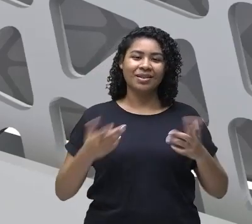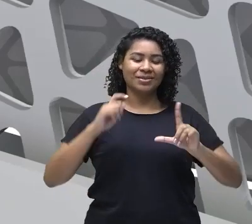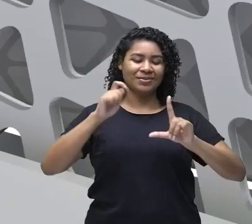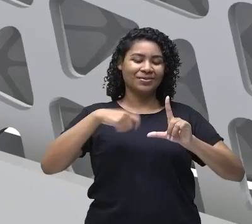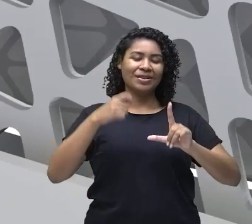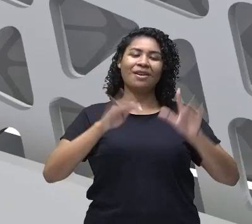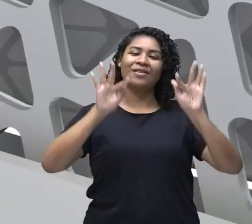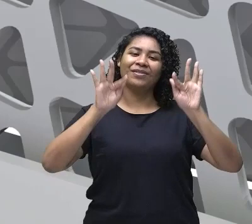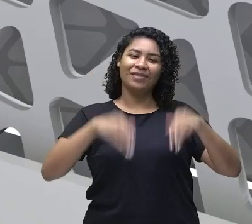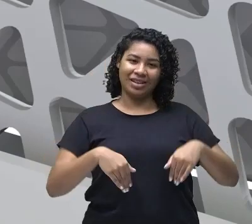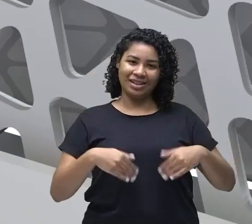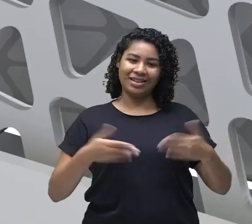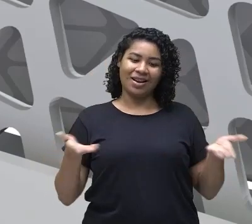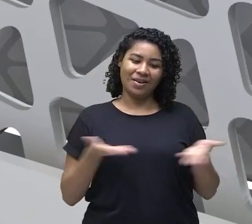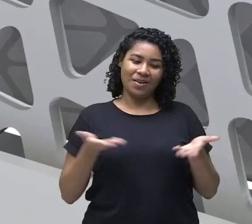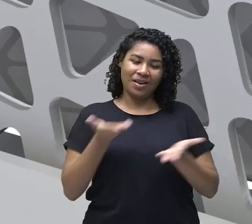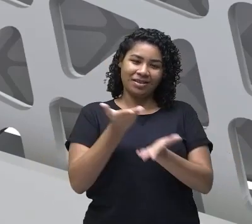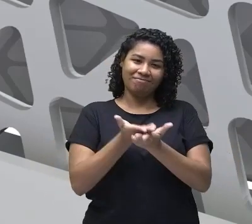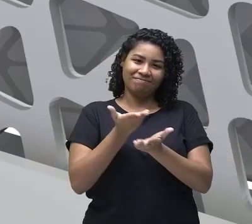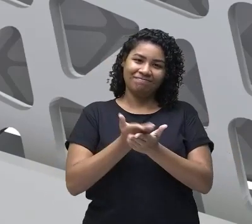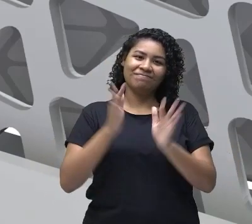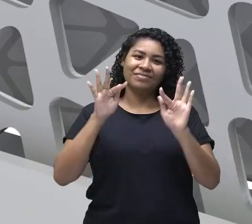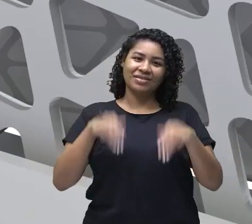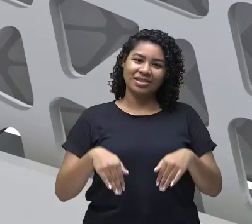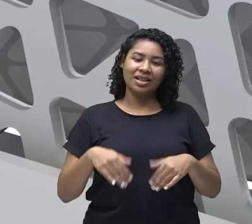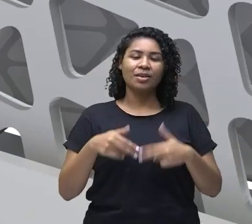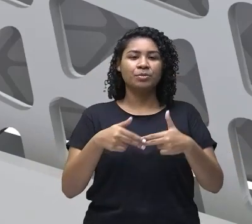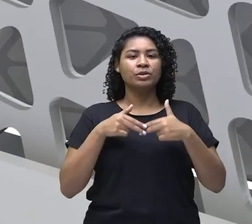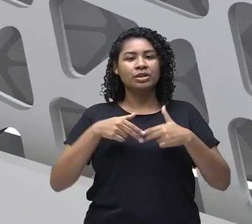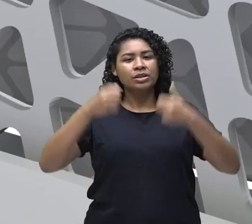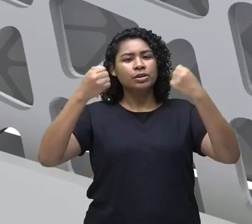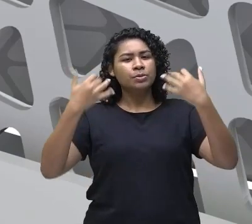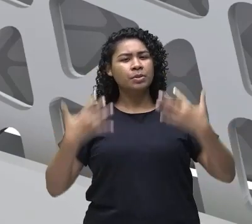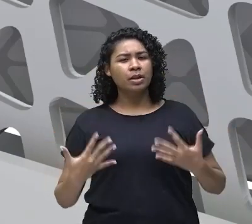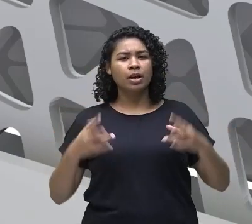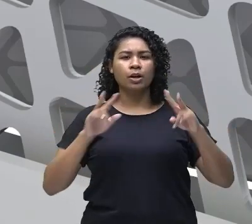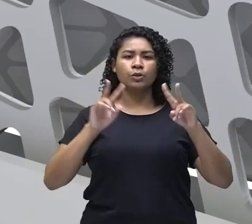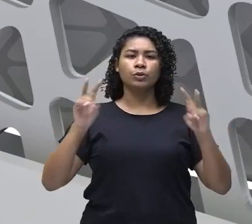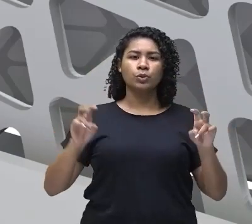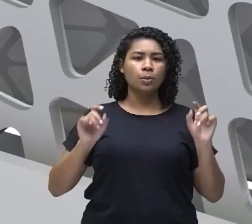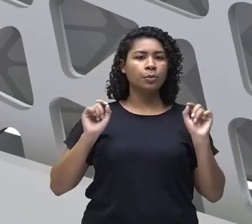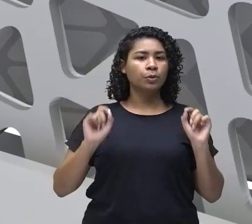chega ao final da nossa aula falando dos impactos